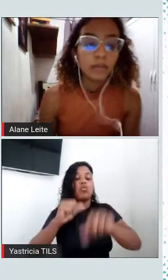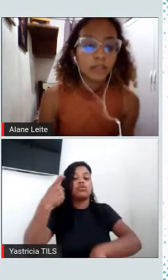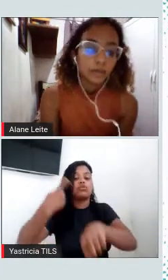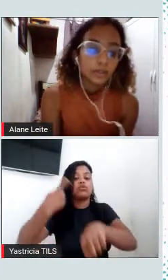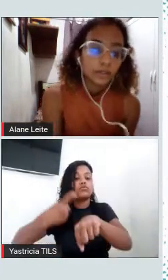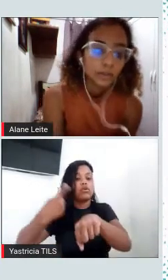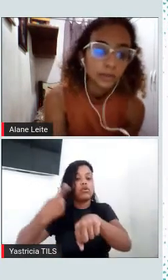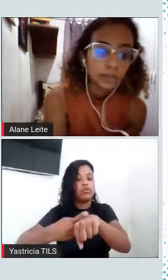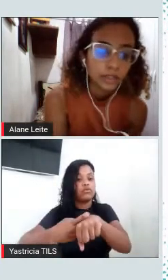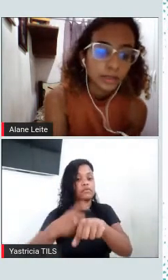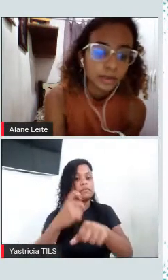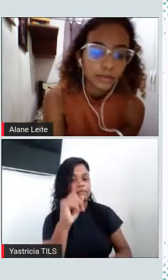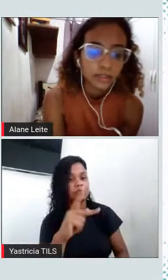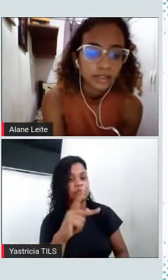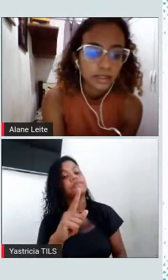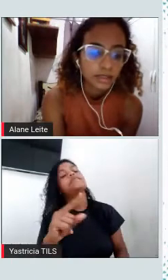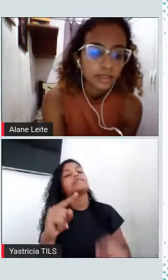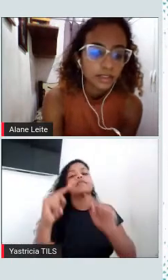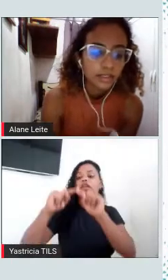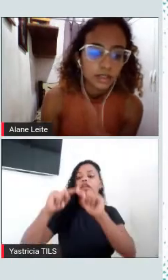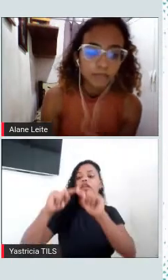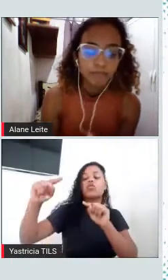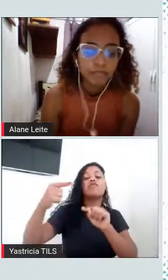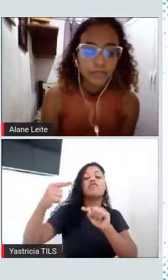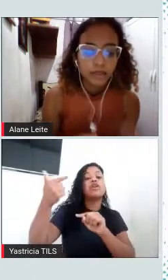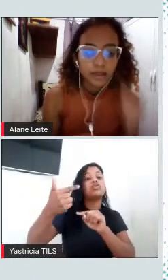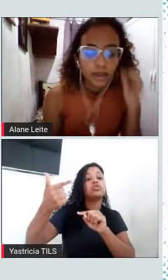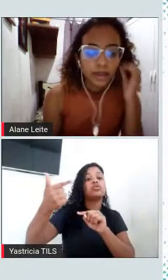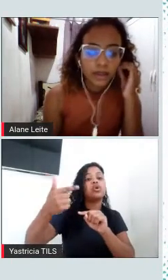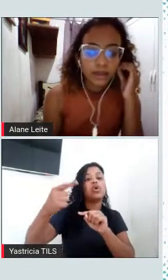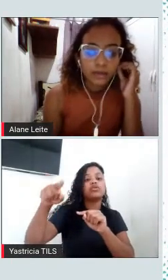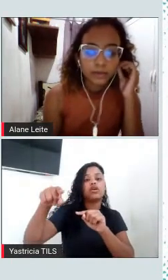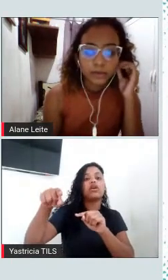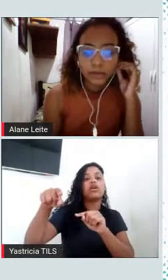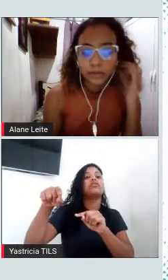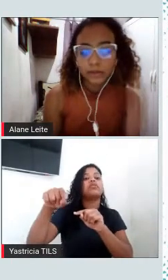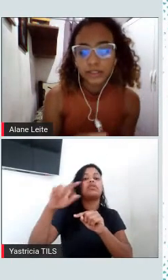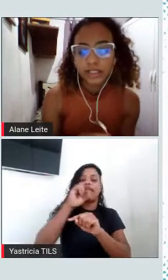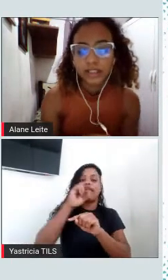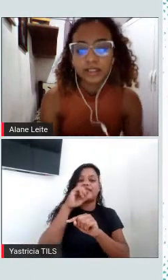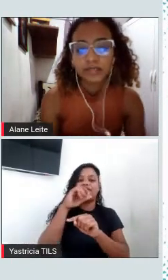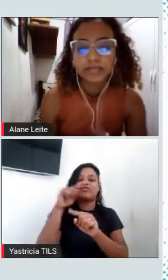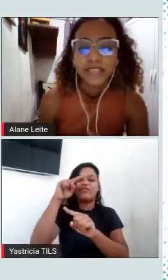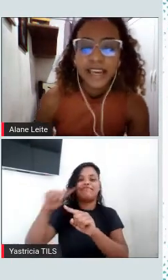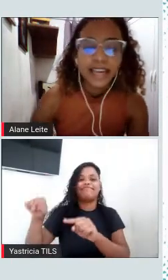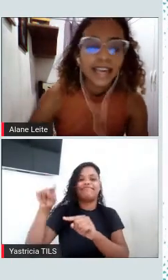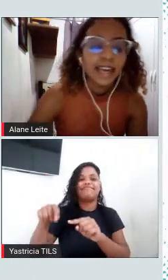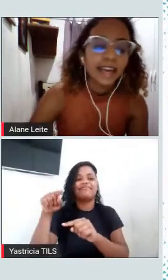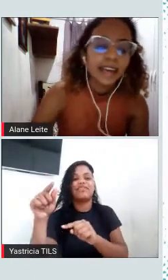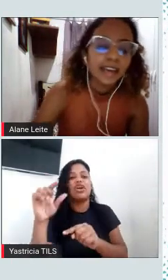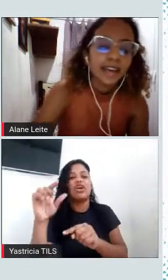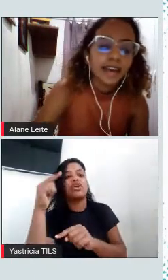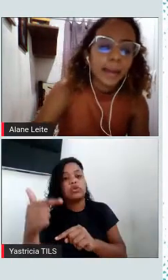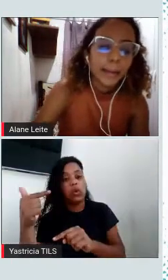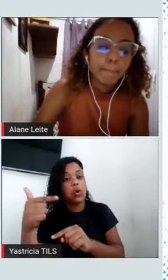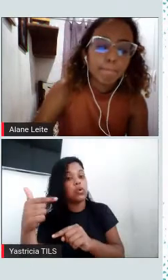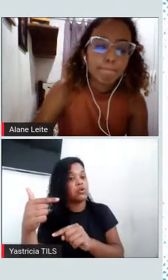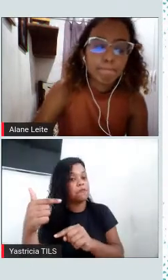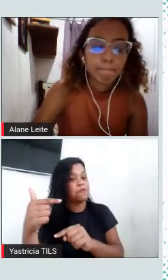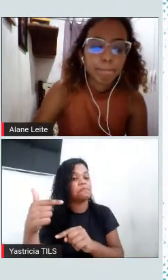Na curva 2, como eu mostrei para vocês em laranjinha, com o número 2 dentro,